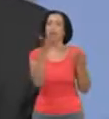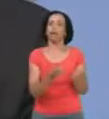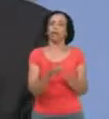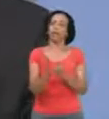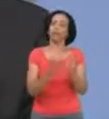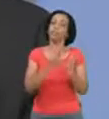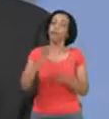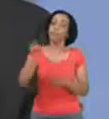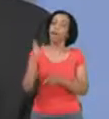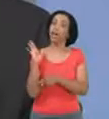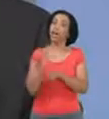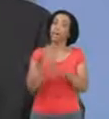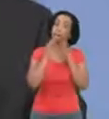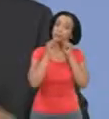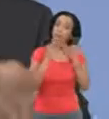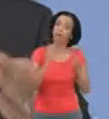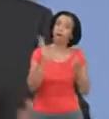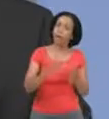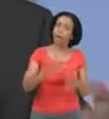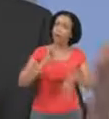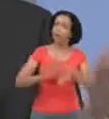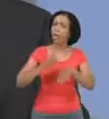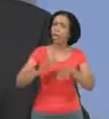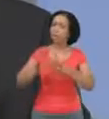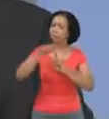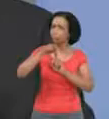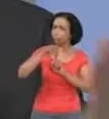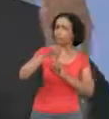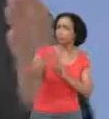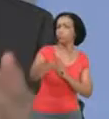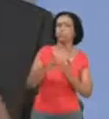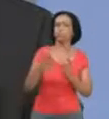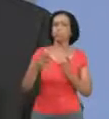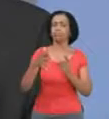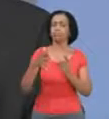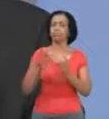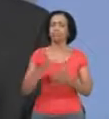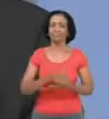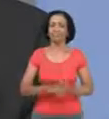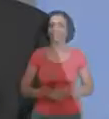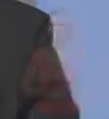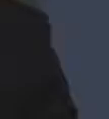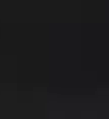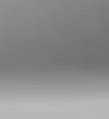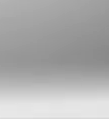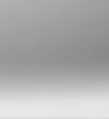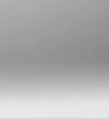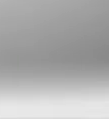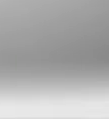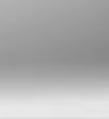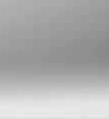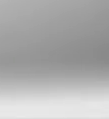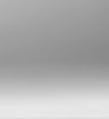vidas serão abençoadas. É tempo de multiplicar entre os ribeirinhos.